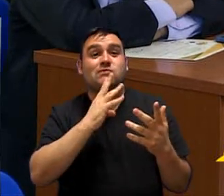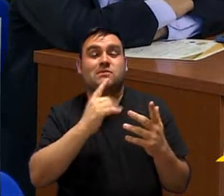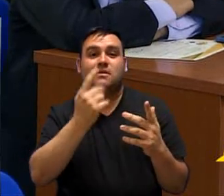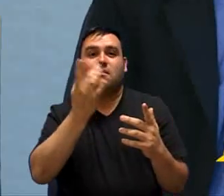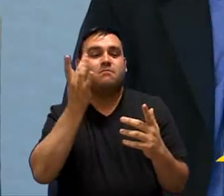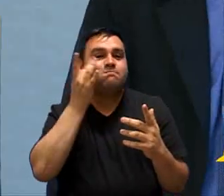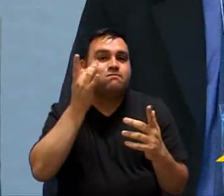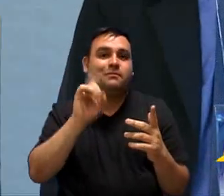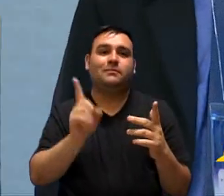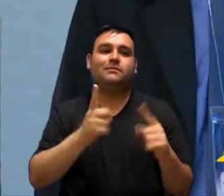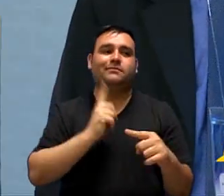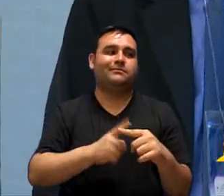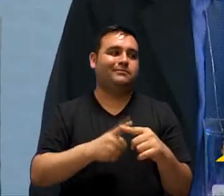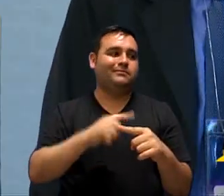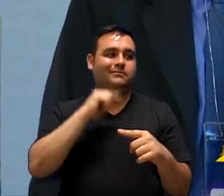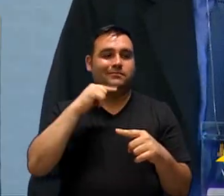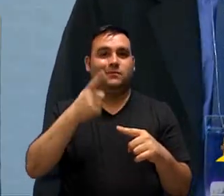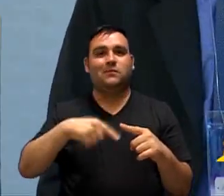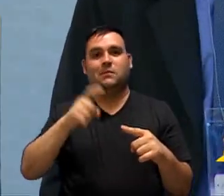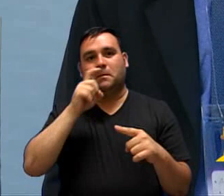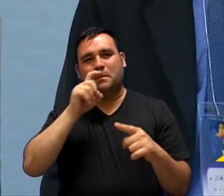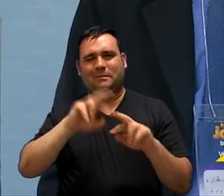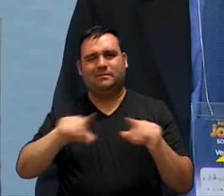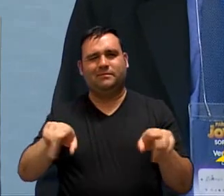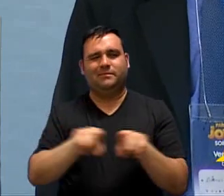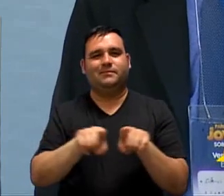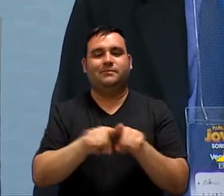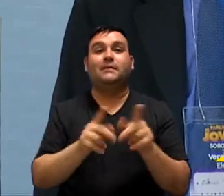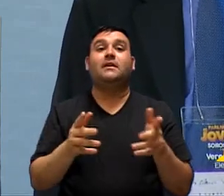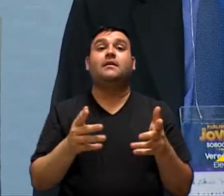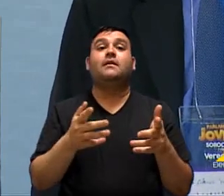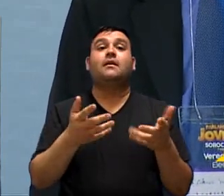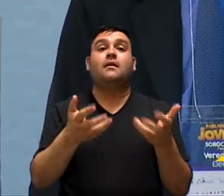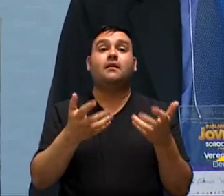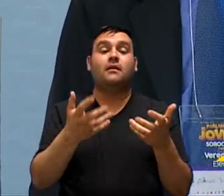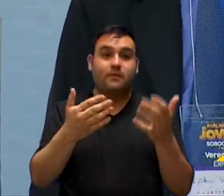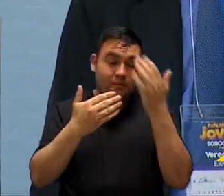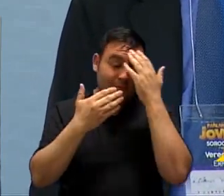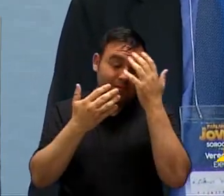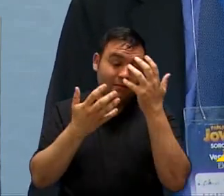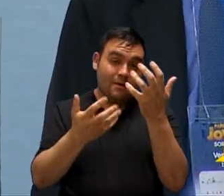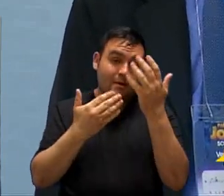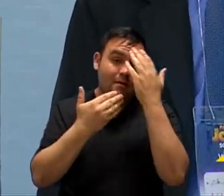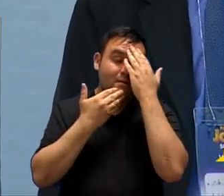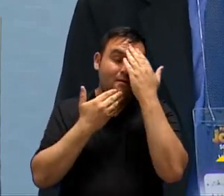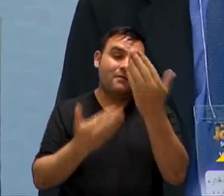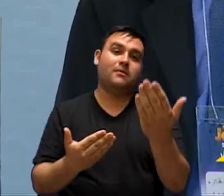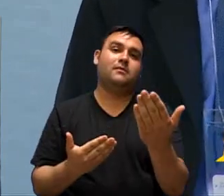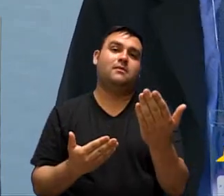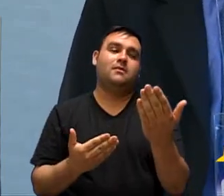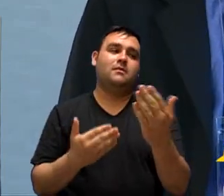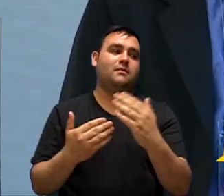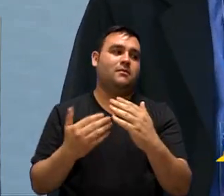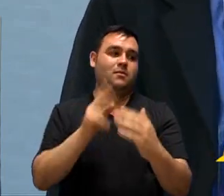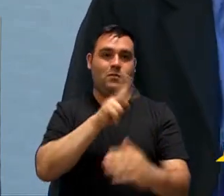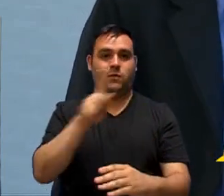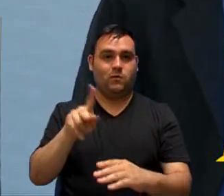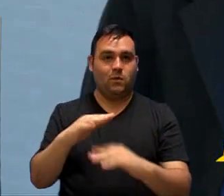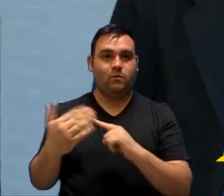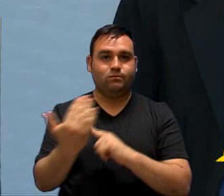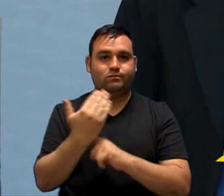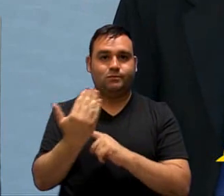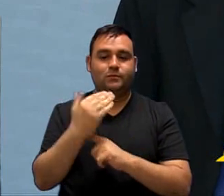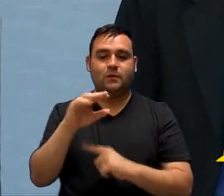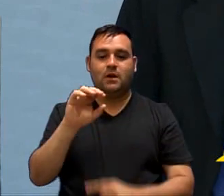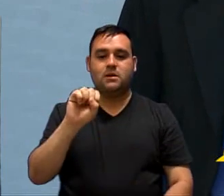né? Porque não deu por causa dos nossos pais e tal. Também queria agradecer, quero agradecer o apoio dos meus professores,